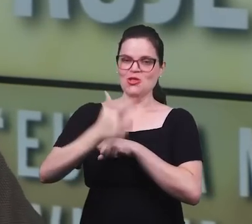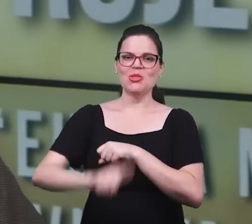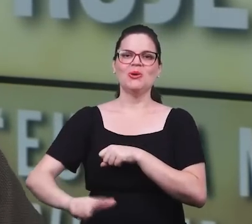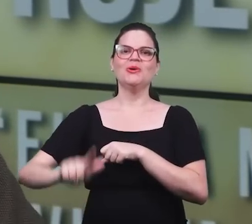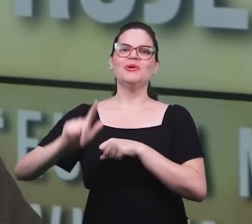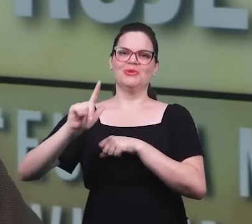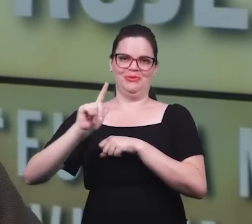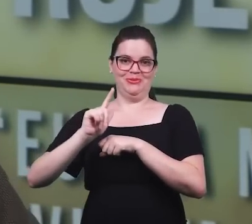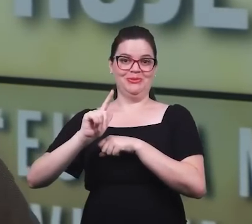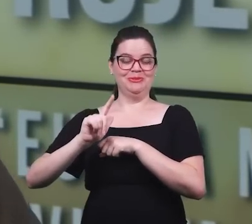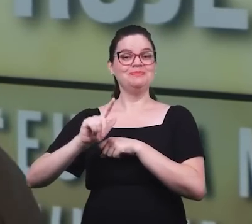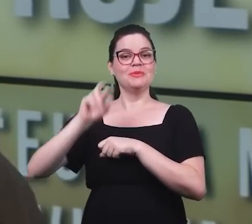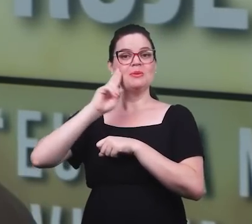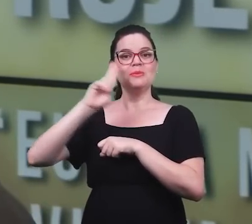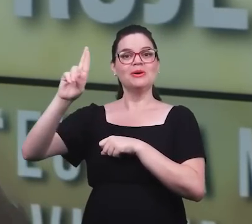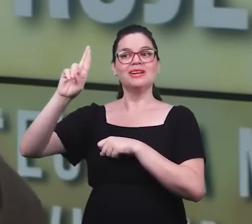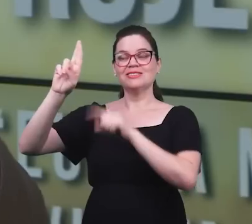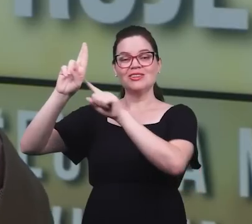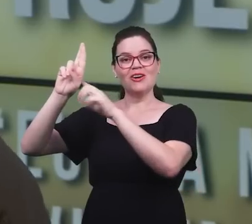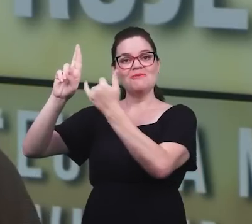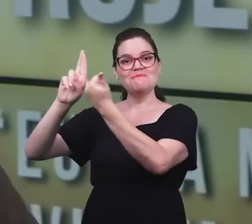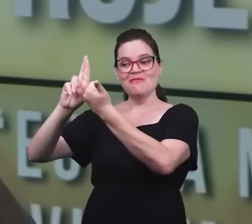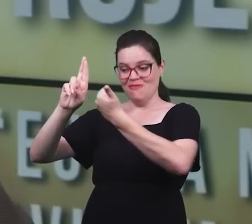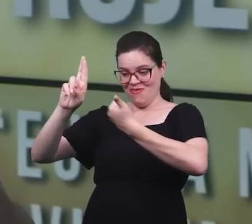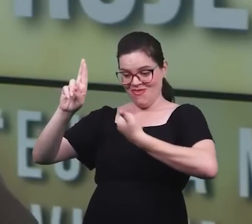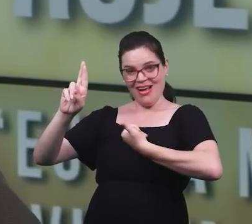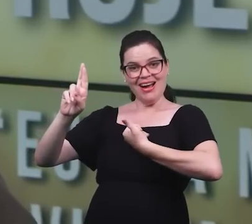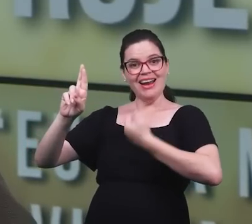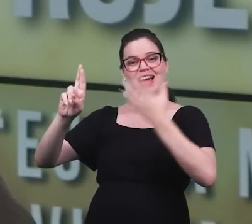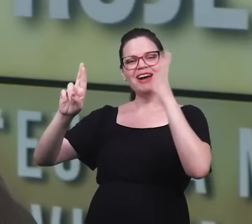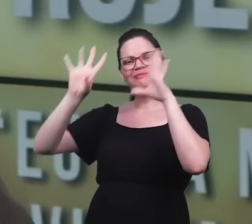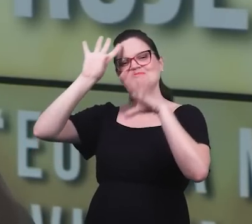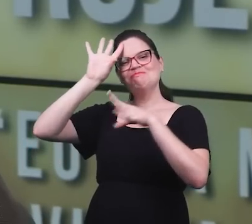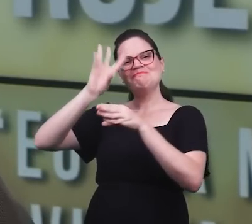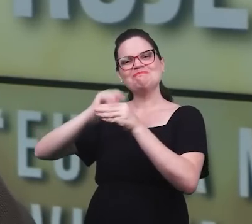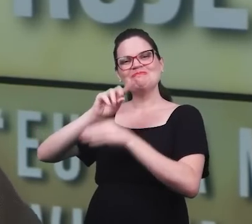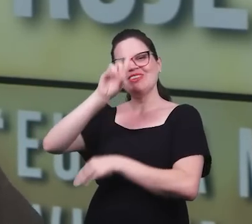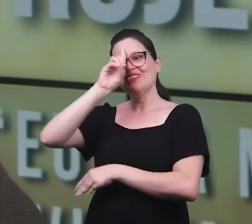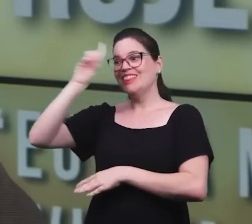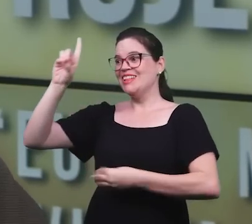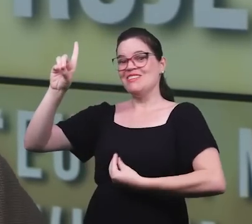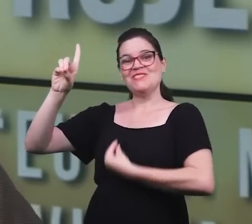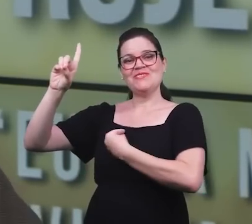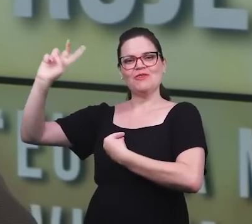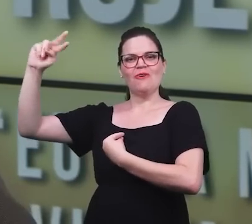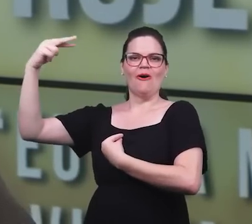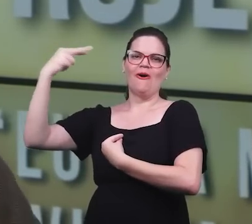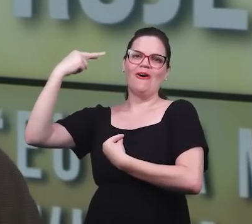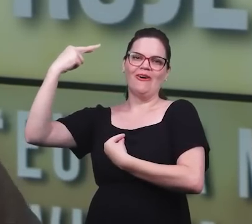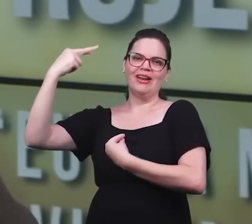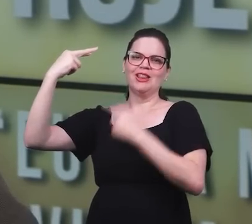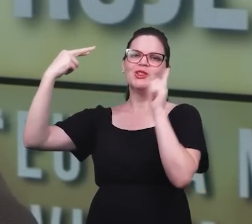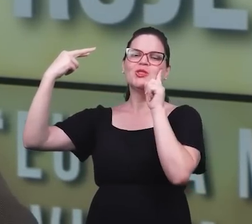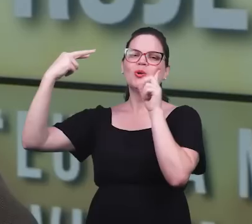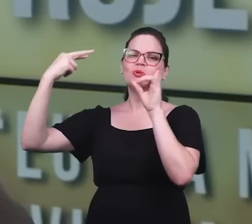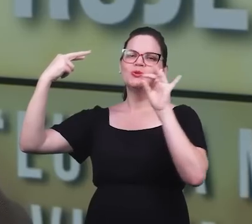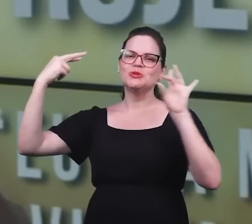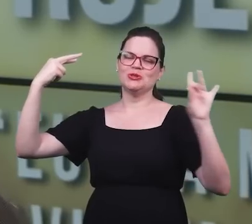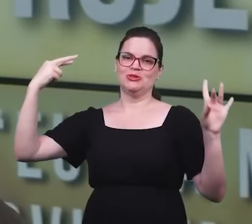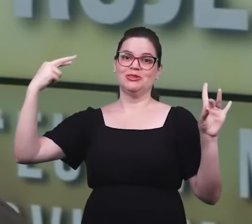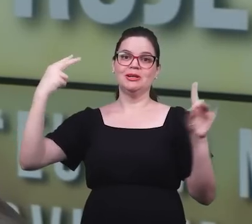ela nos deu a esperança de que o Deus que nós servimos está vivo e está olhando para nós. Porque ele, olha,